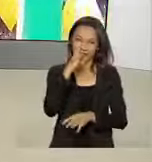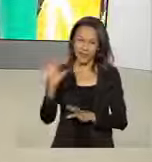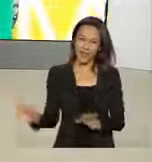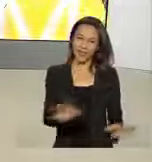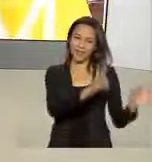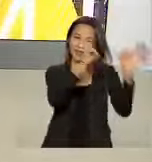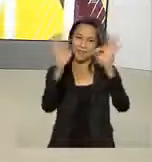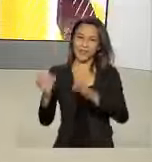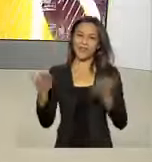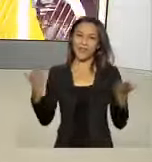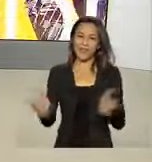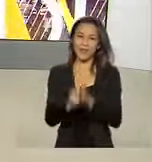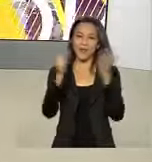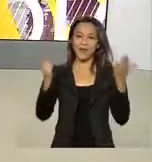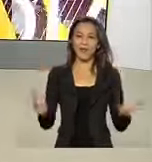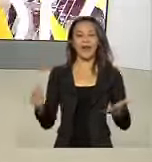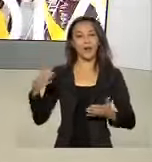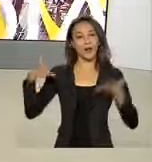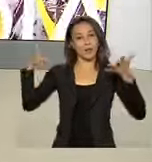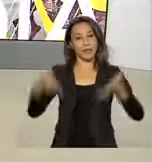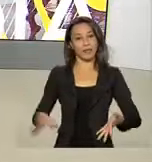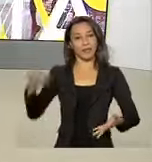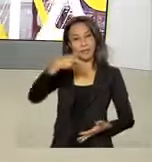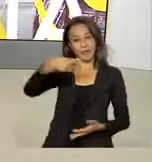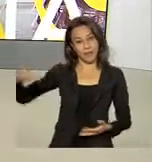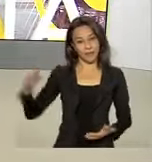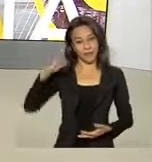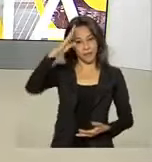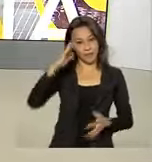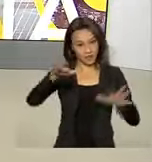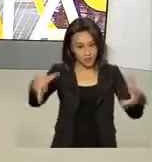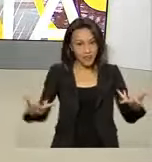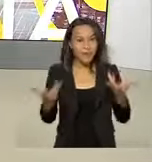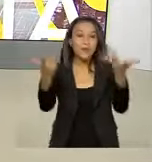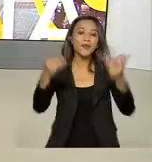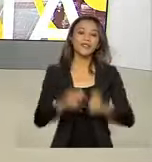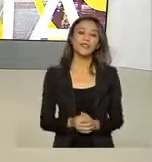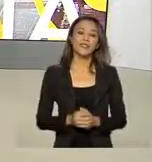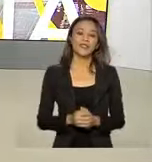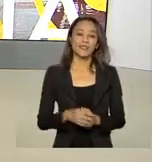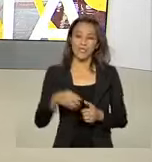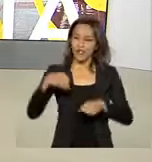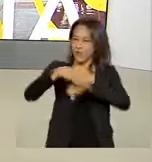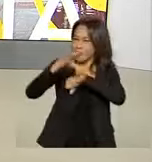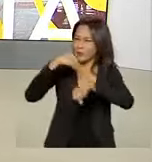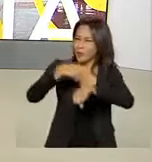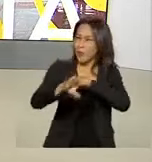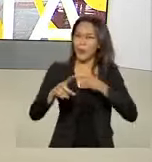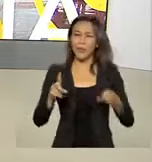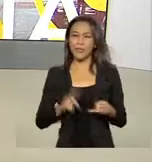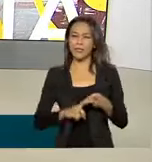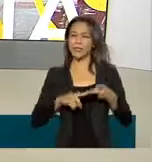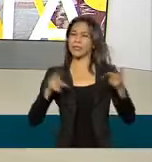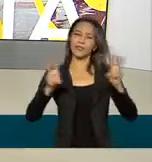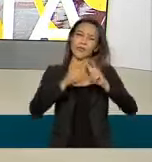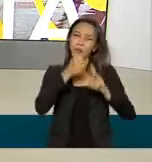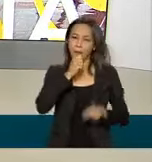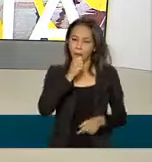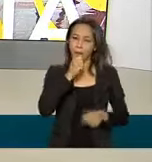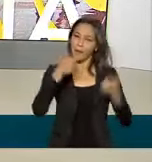dentro do nosso jornal aí a participação do presidente Jair Bolsonaro nessa cerimônia. As nossas notícias, as nossas matérias,